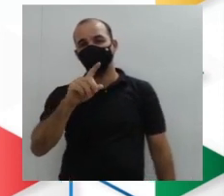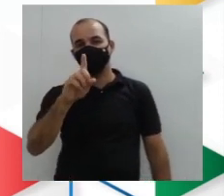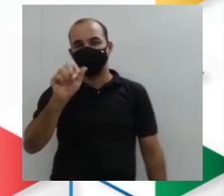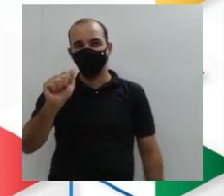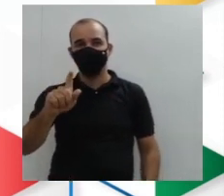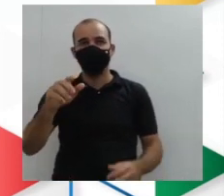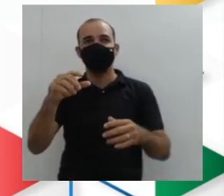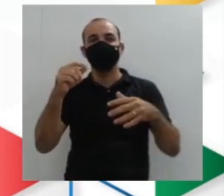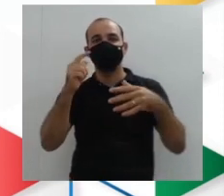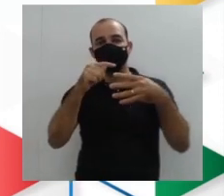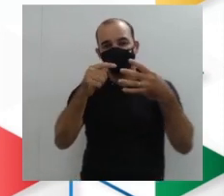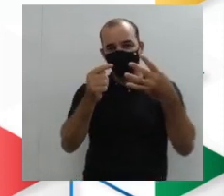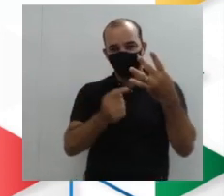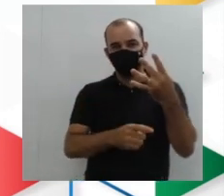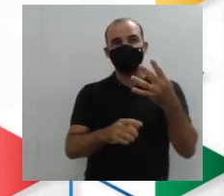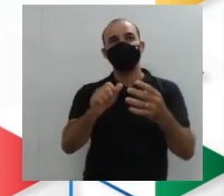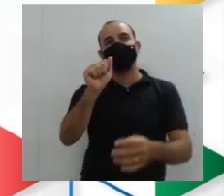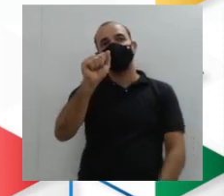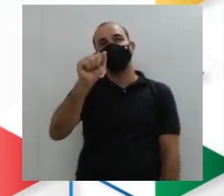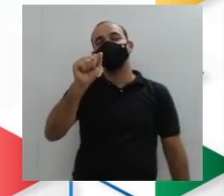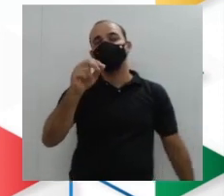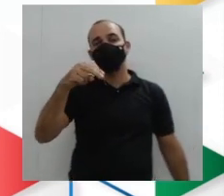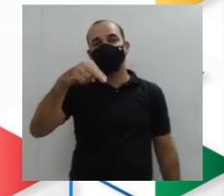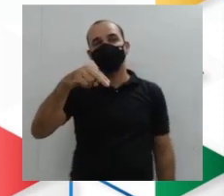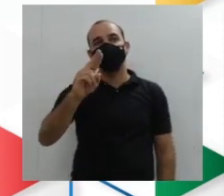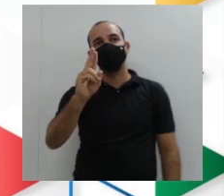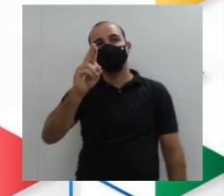público-alvo. O anunciado é o que você quer